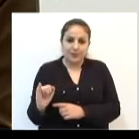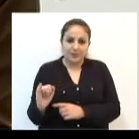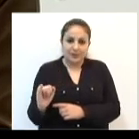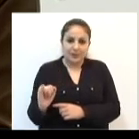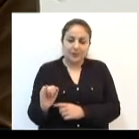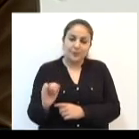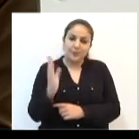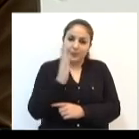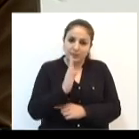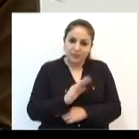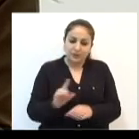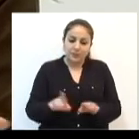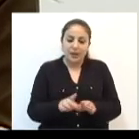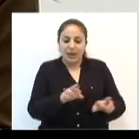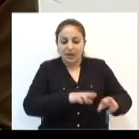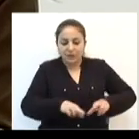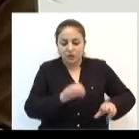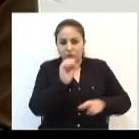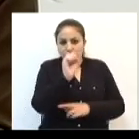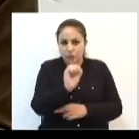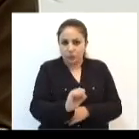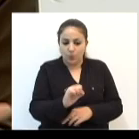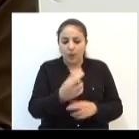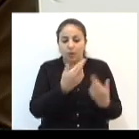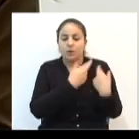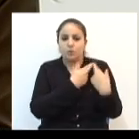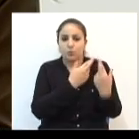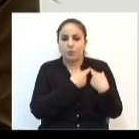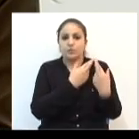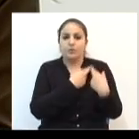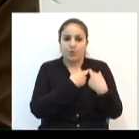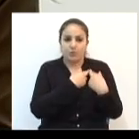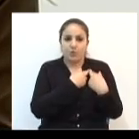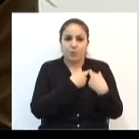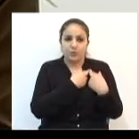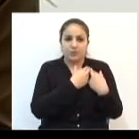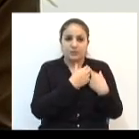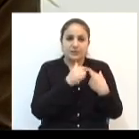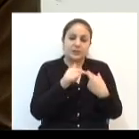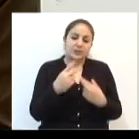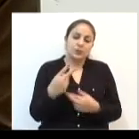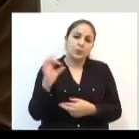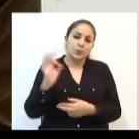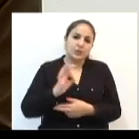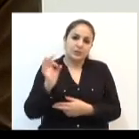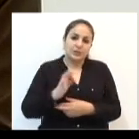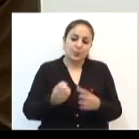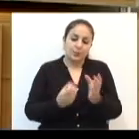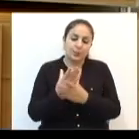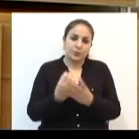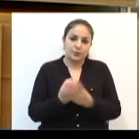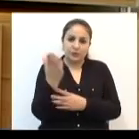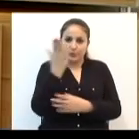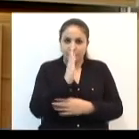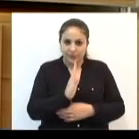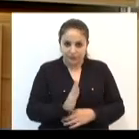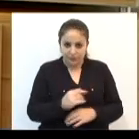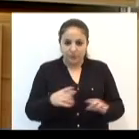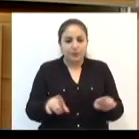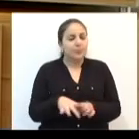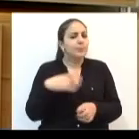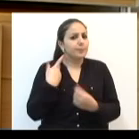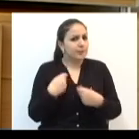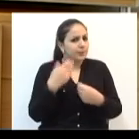país responsável por 92% da população nacional. E a gente precisa então, André, realmente